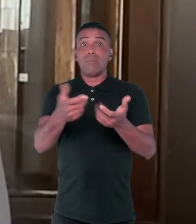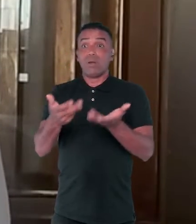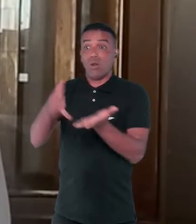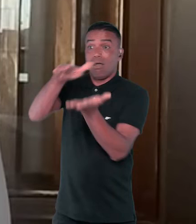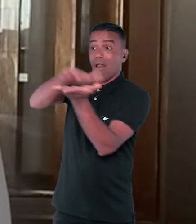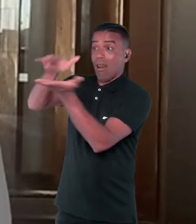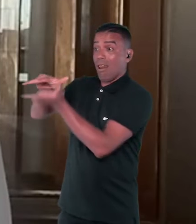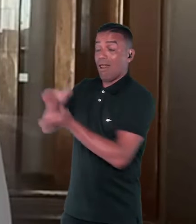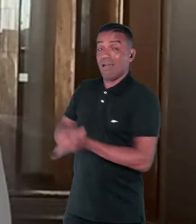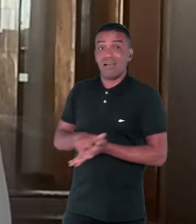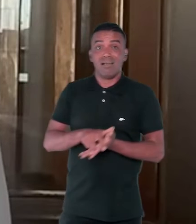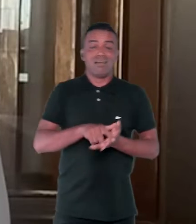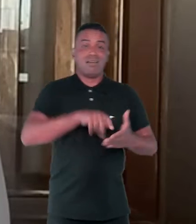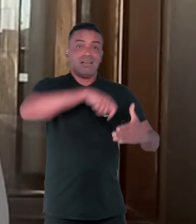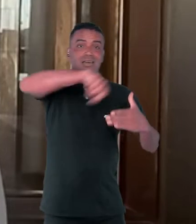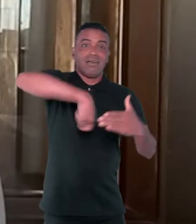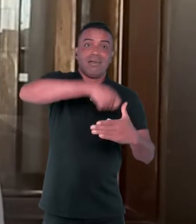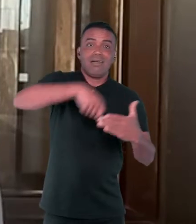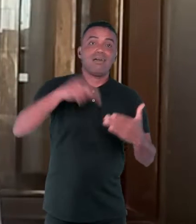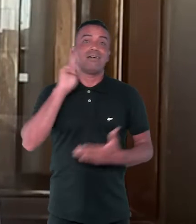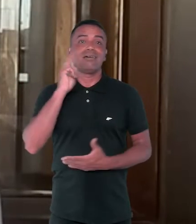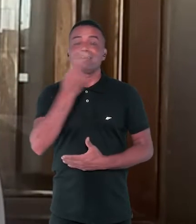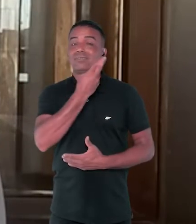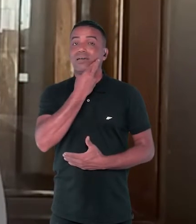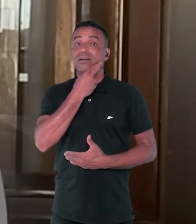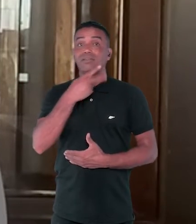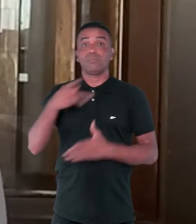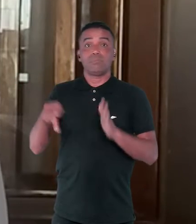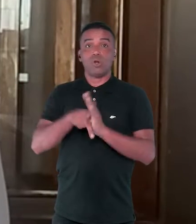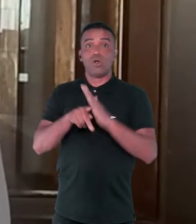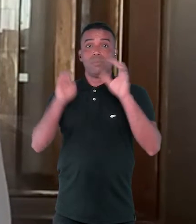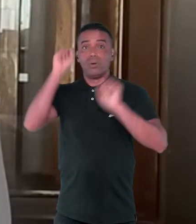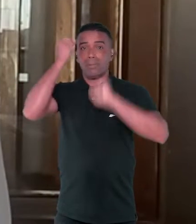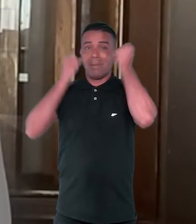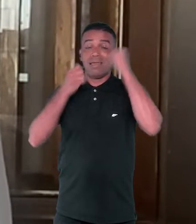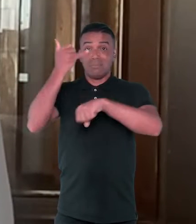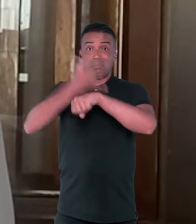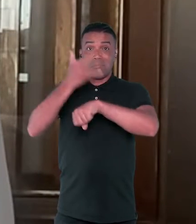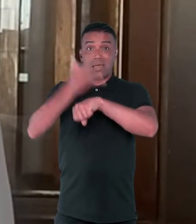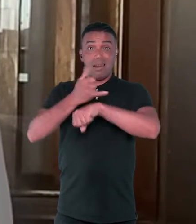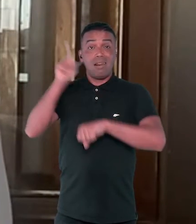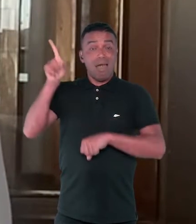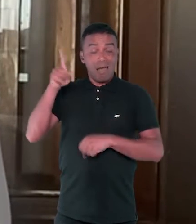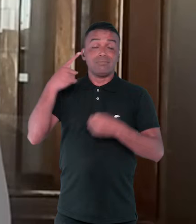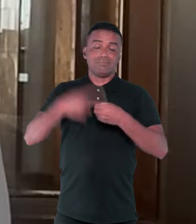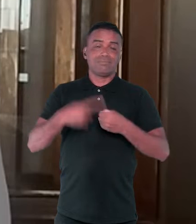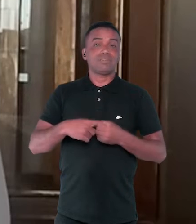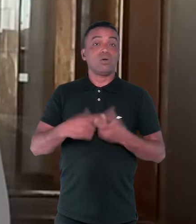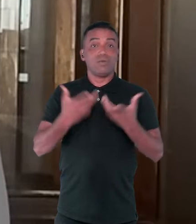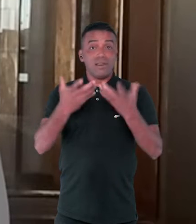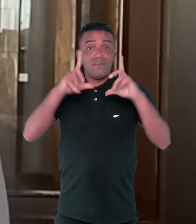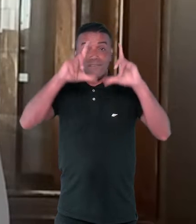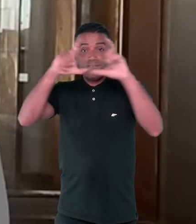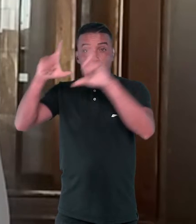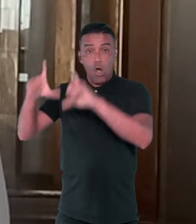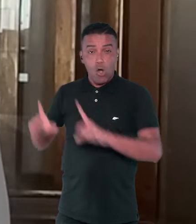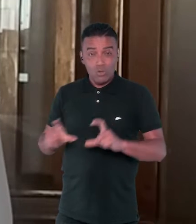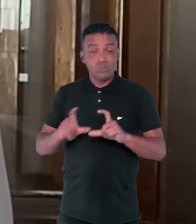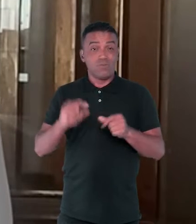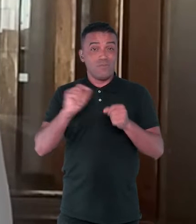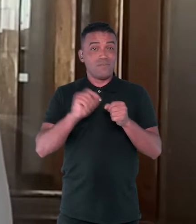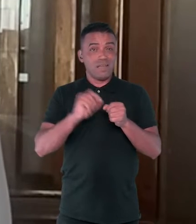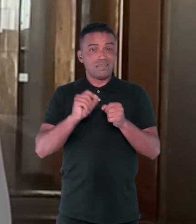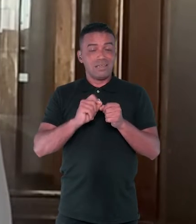no refeitório do restaurante dos metalúrgicos de Congonhas. E o Felipe queria fazer uma foto, porque a perícia dos corpos, né,